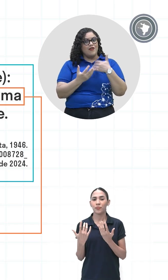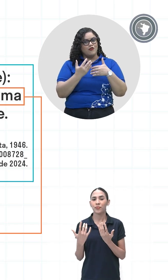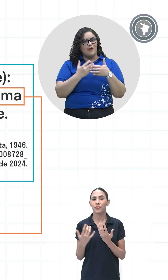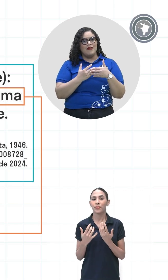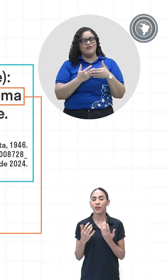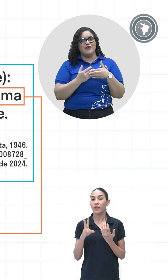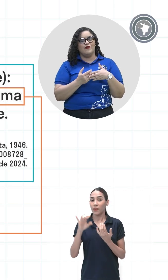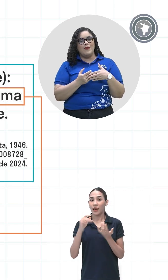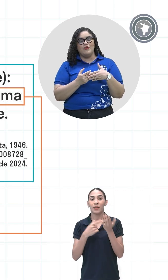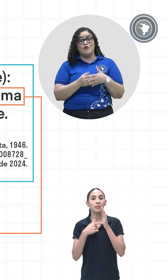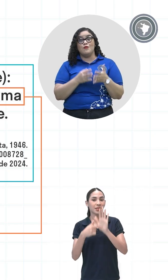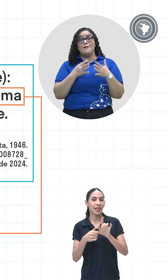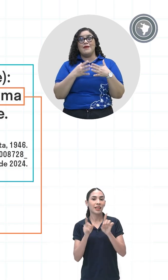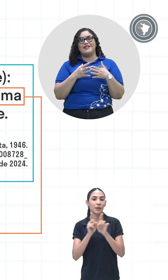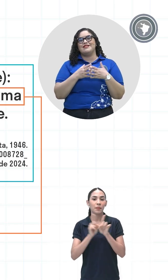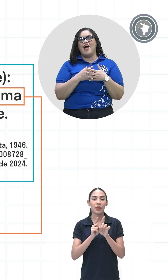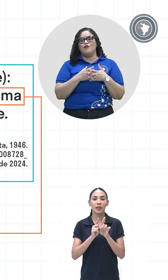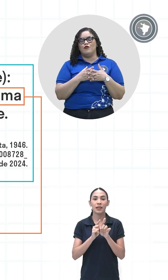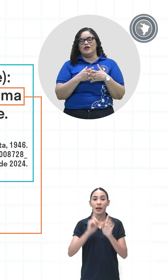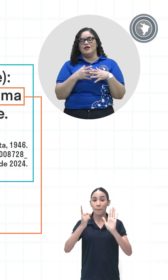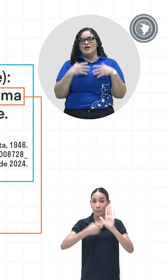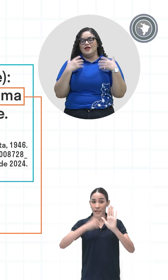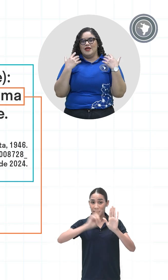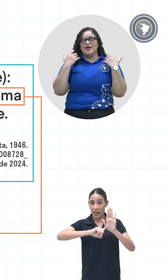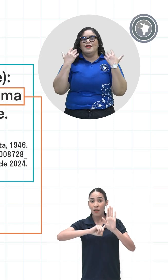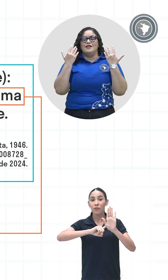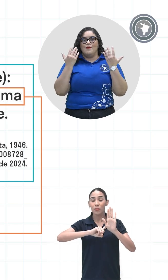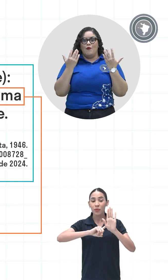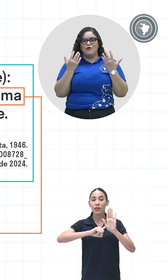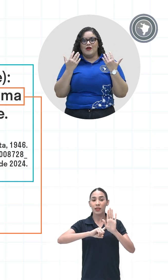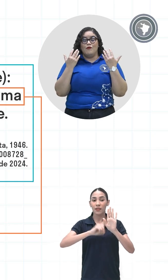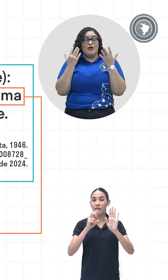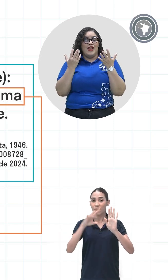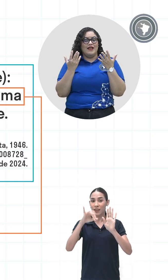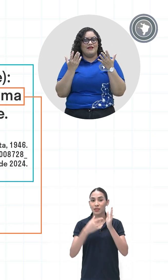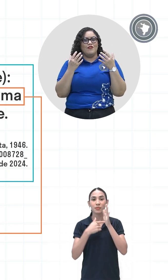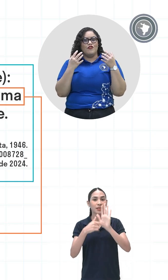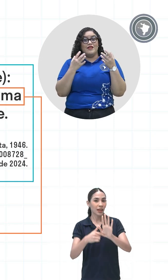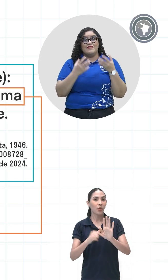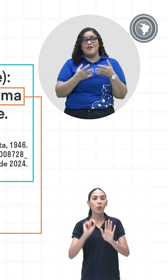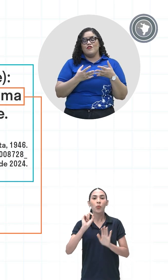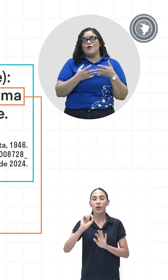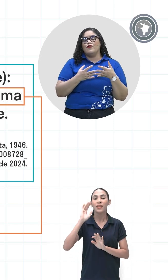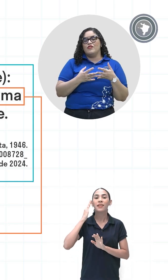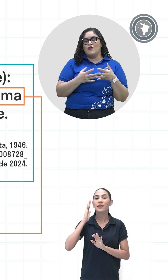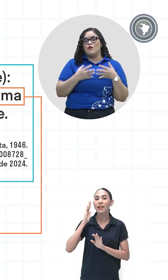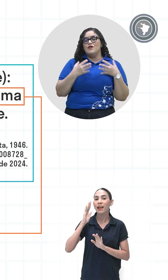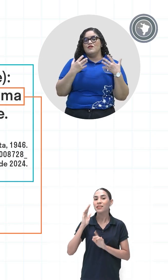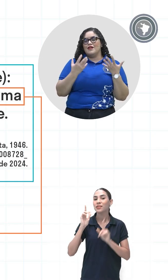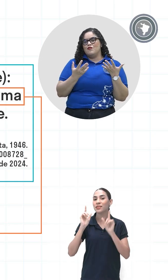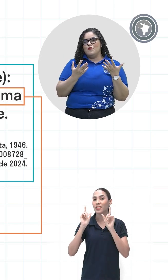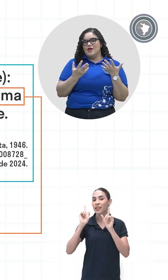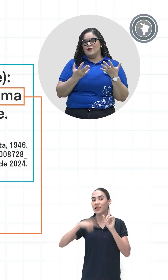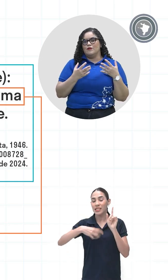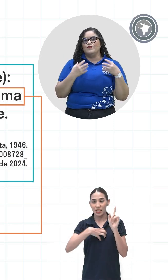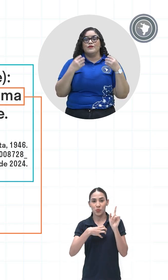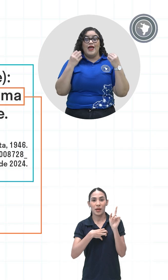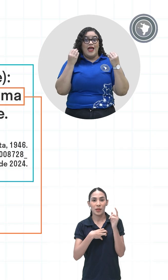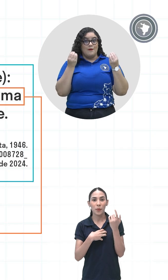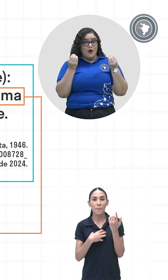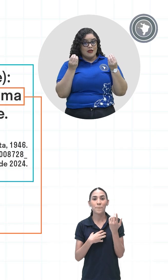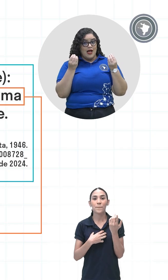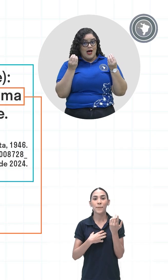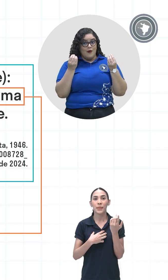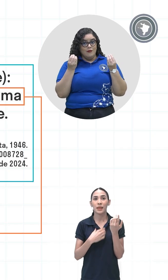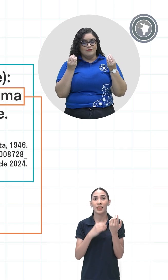ele está justamente trazendo para nós uma metáfora que demonstra o que ele entende que seja o seu sentimento.